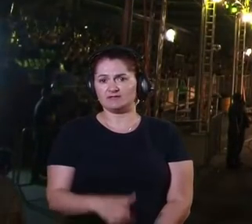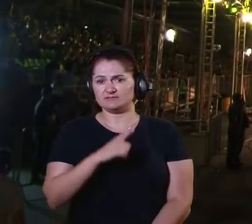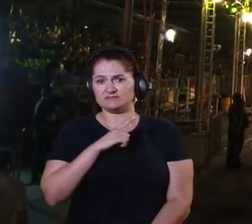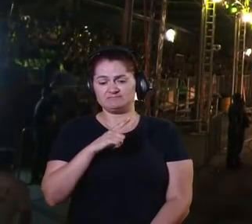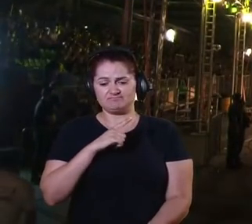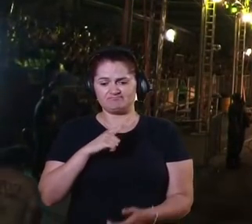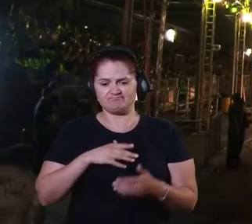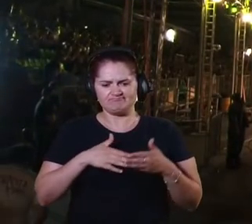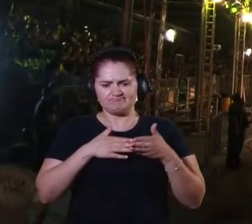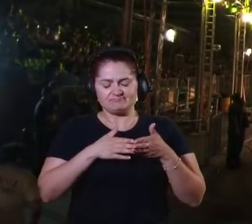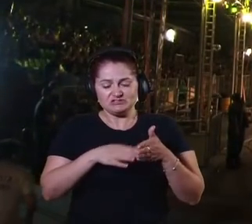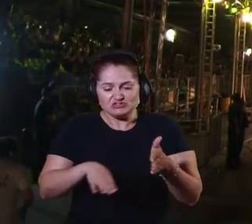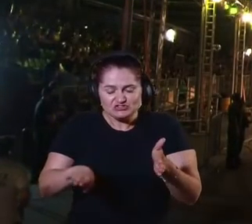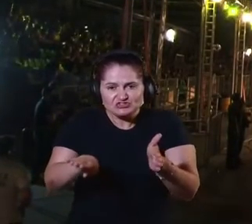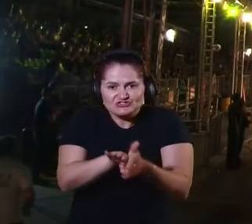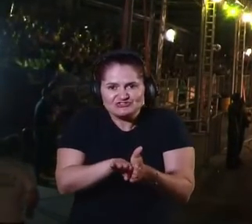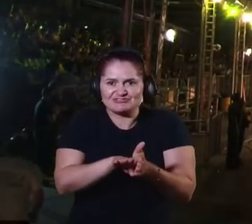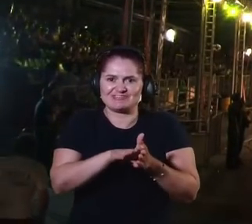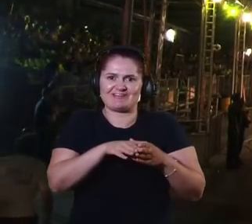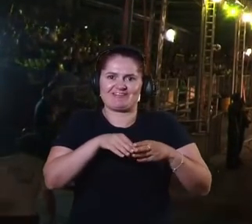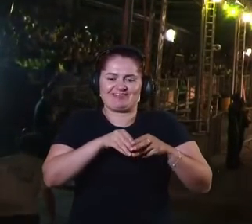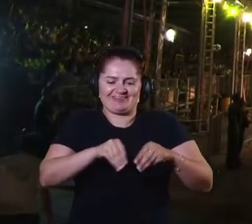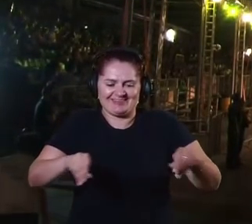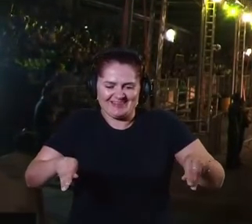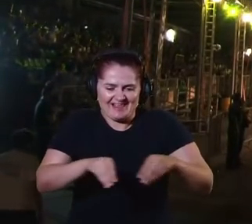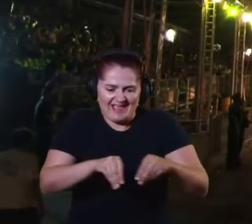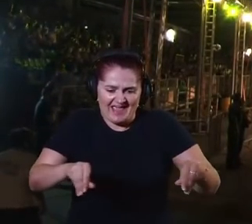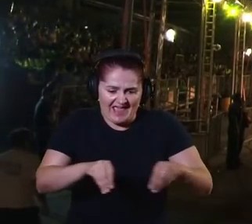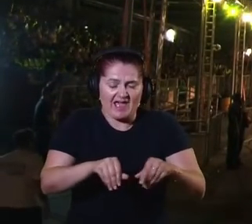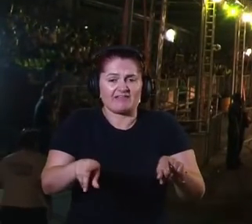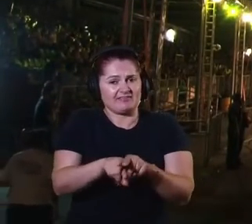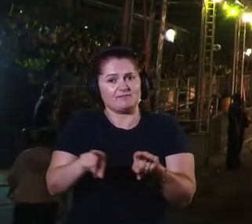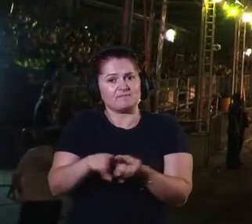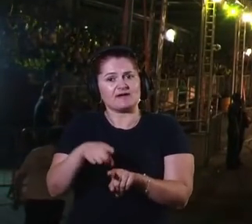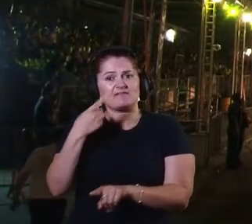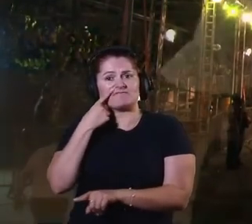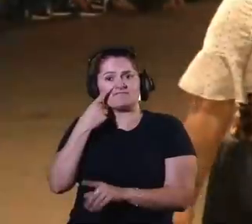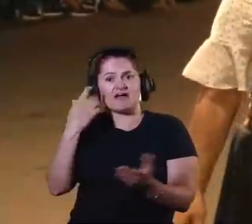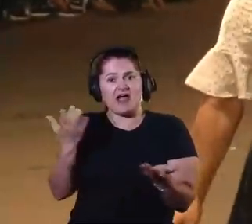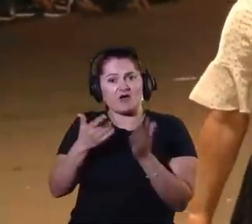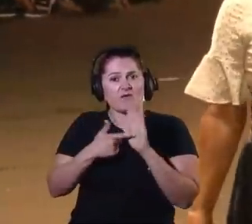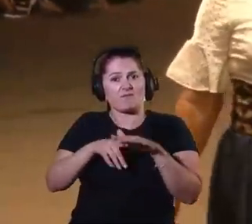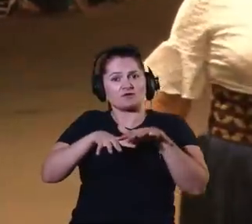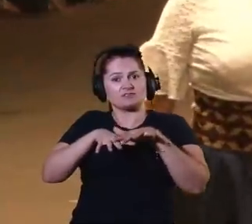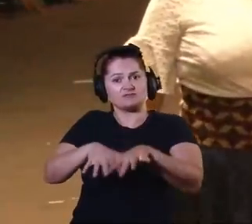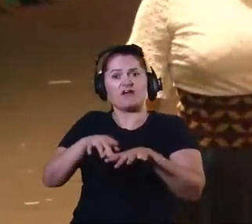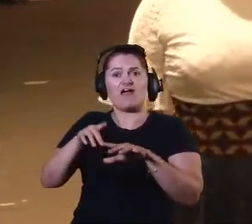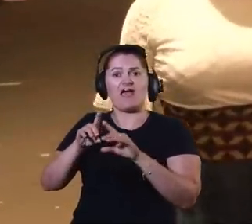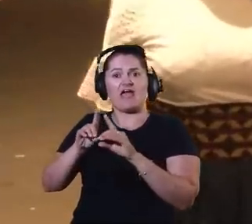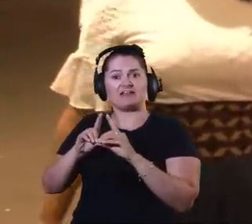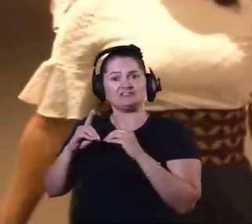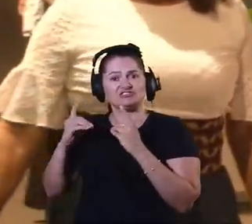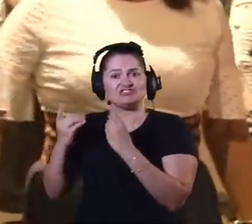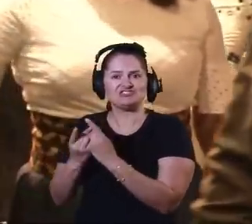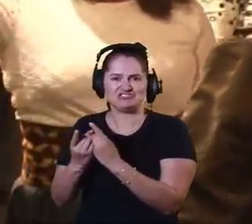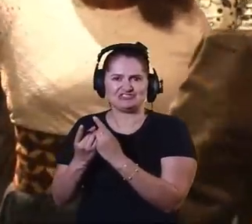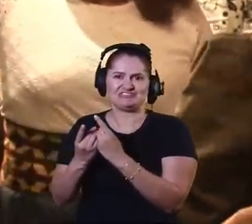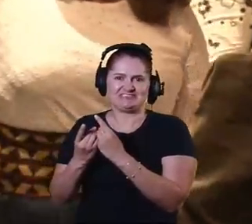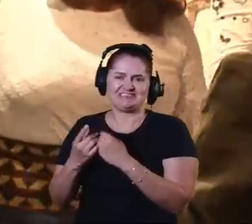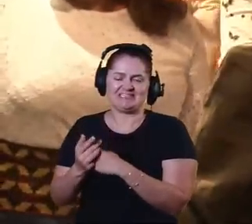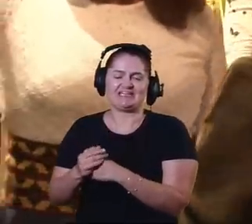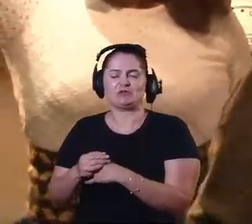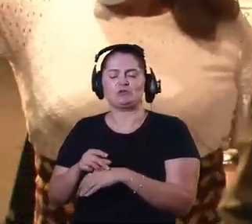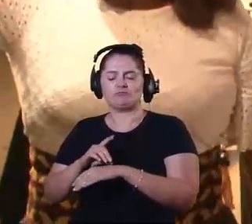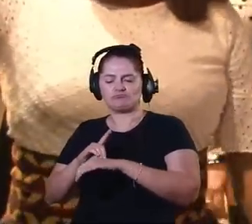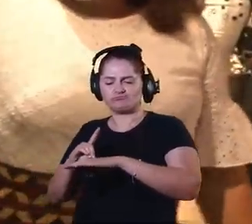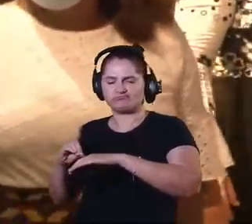terra que se destaca também pelos distritos, é. Muito importante isso, Thales. E um outro detalhe que foi